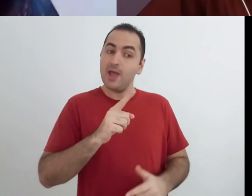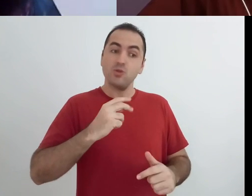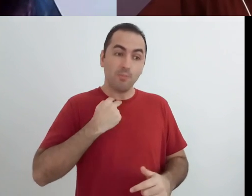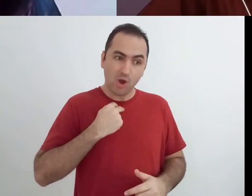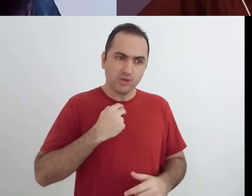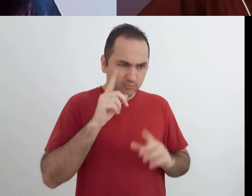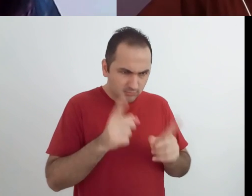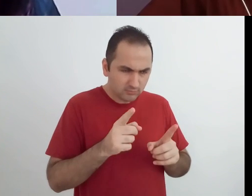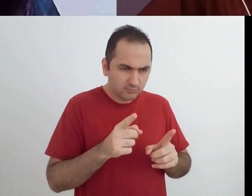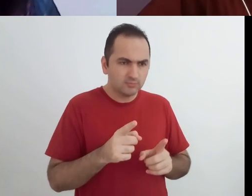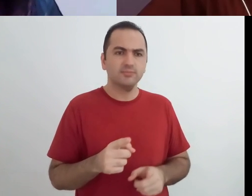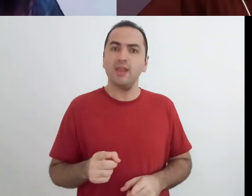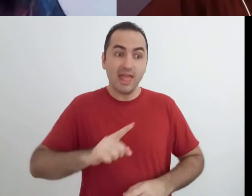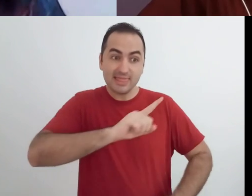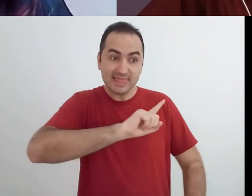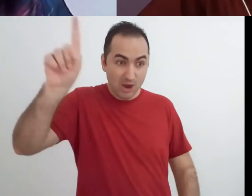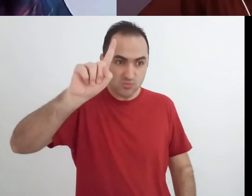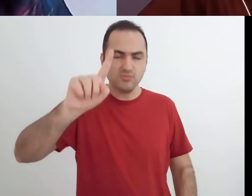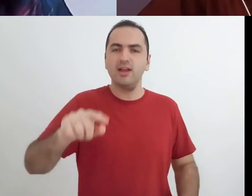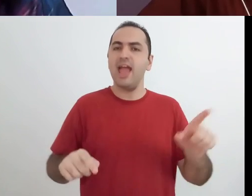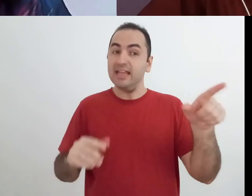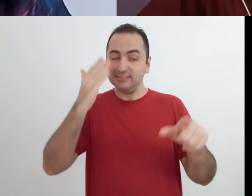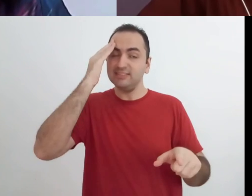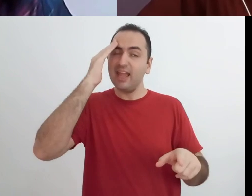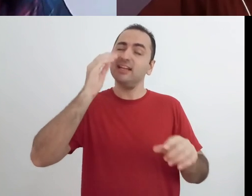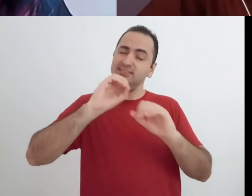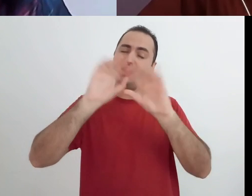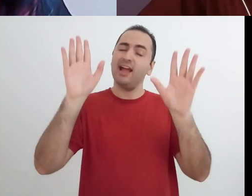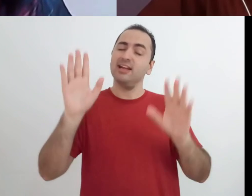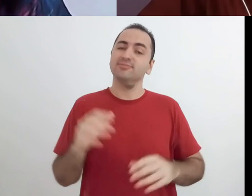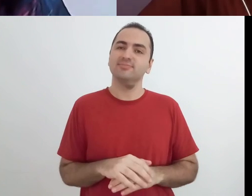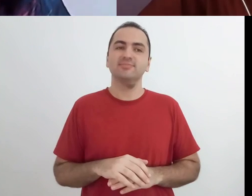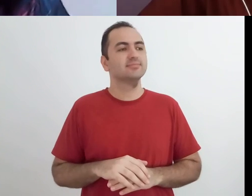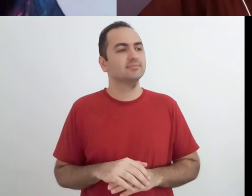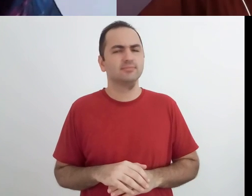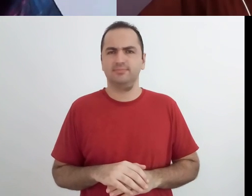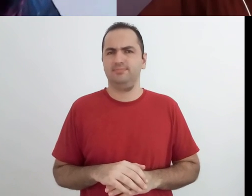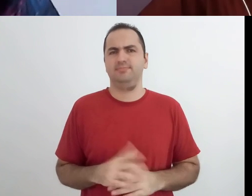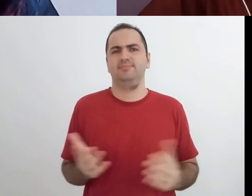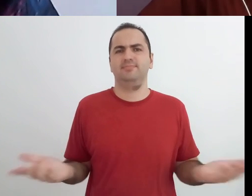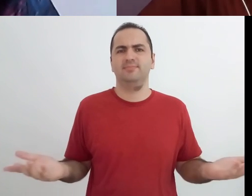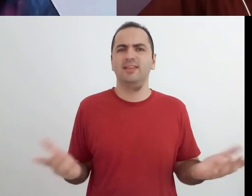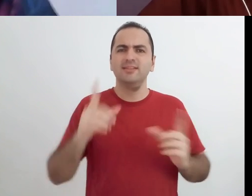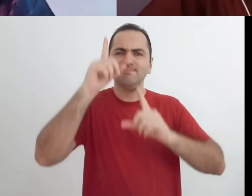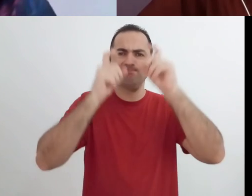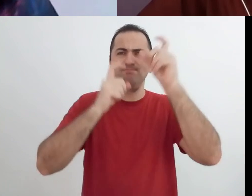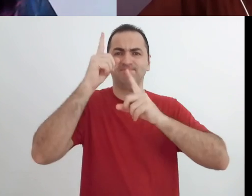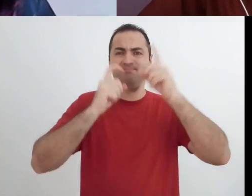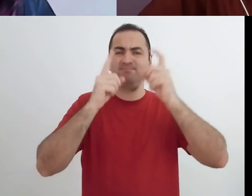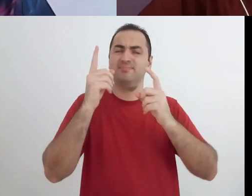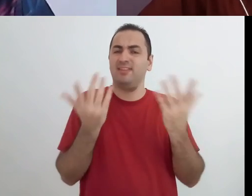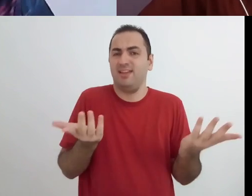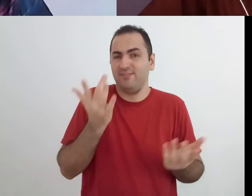ele entende que eu estou brigando com ele. Mas é fácil você entender, né? Quando alguém está brigando com você. A pessoa está te olhando com cara feia, a pessoa está apontando o